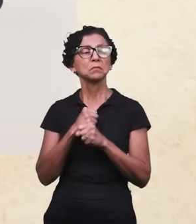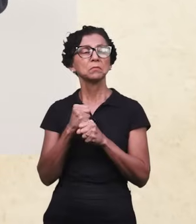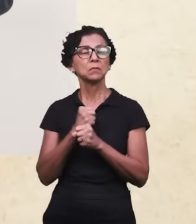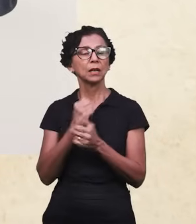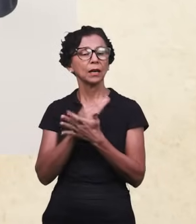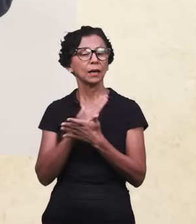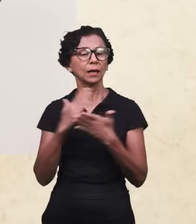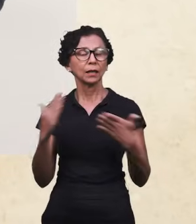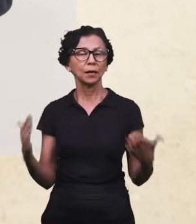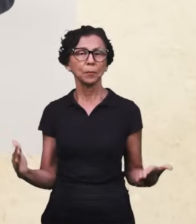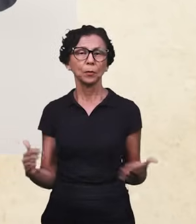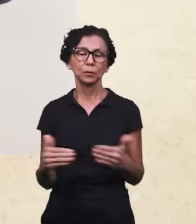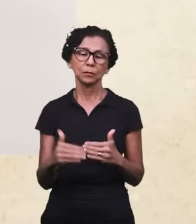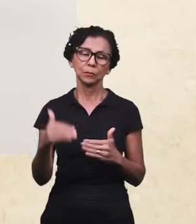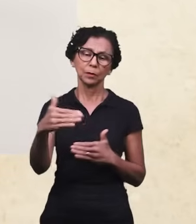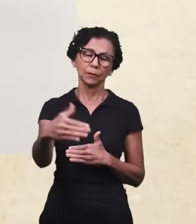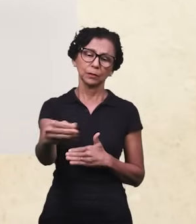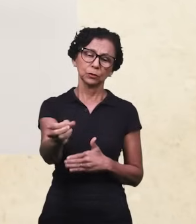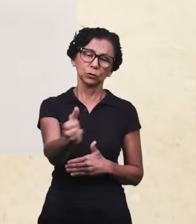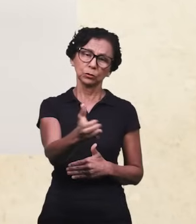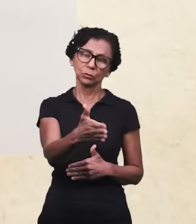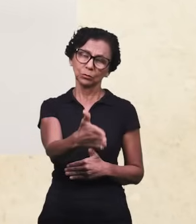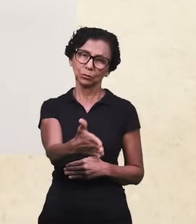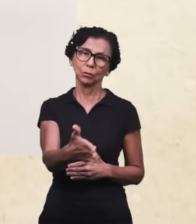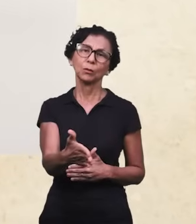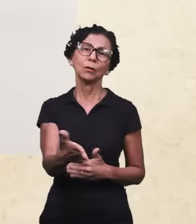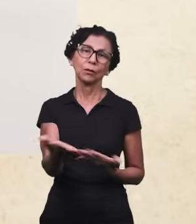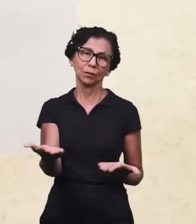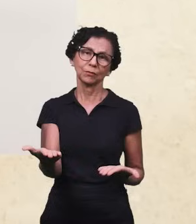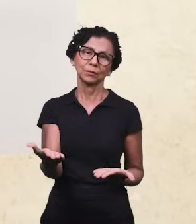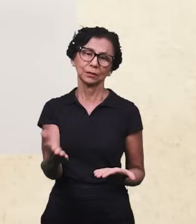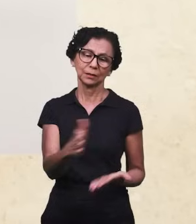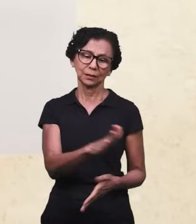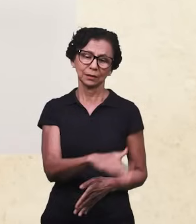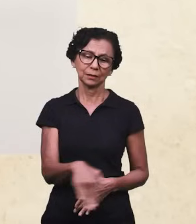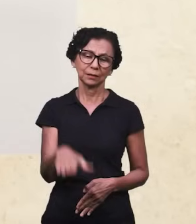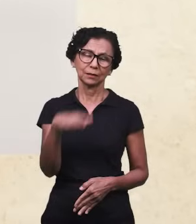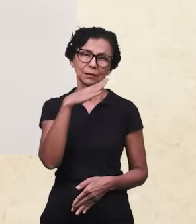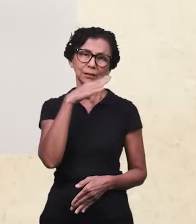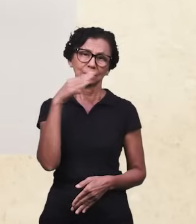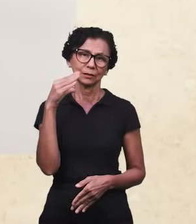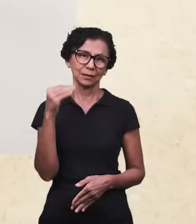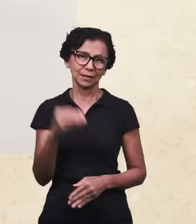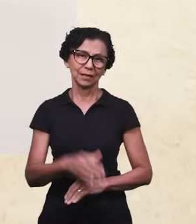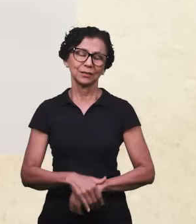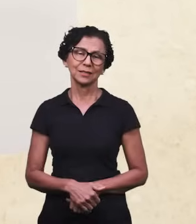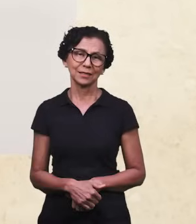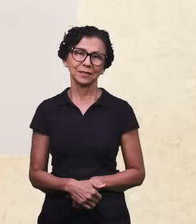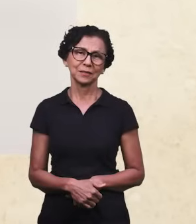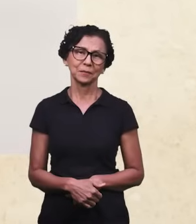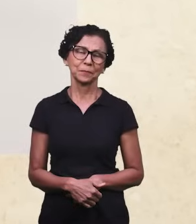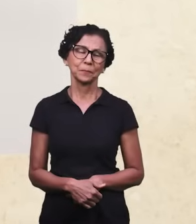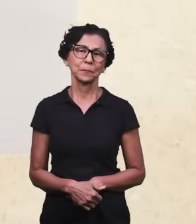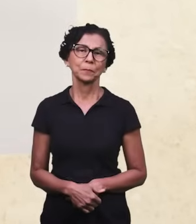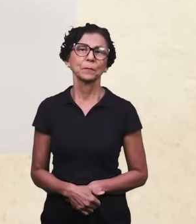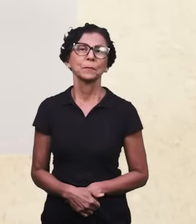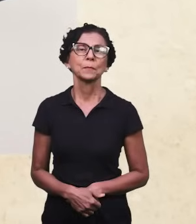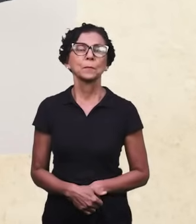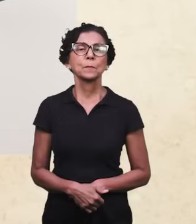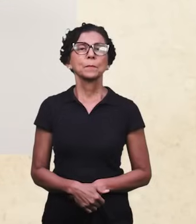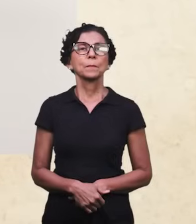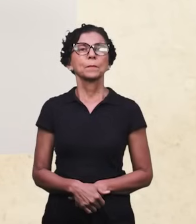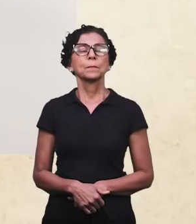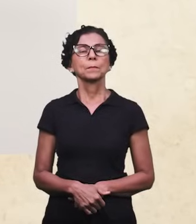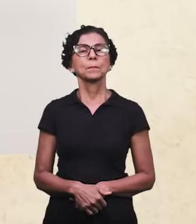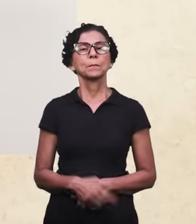fase agora estão adiante aí das nossas crianças, intermediários e adolescentes. Mas nós